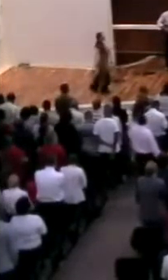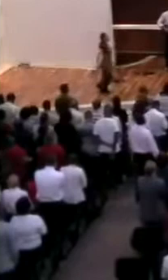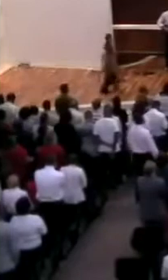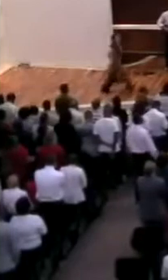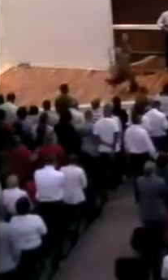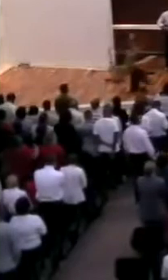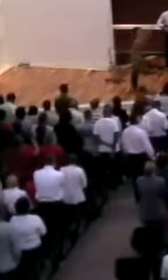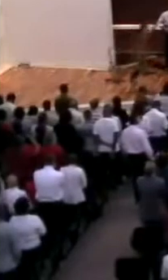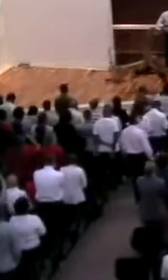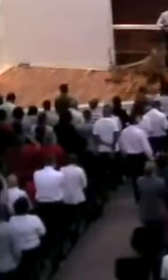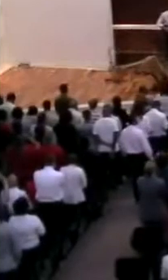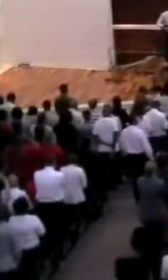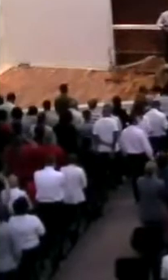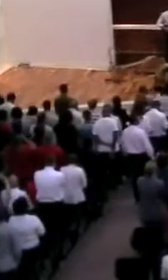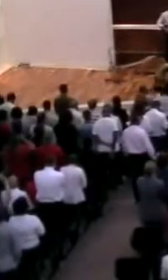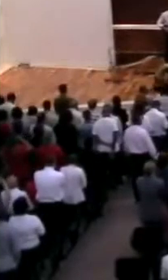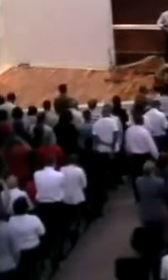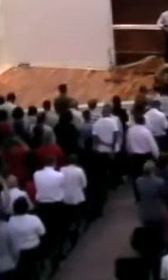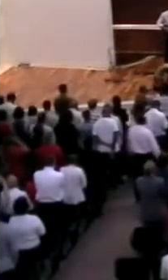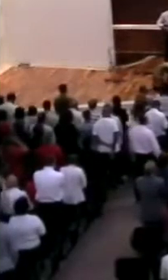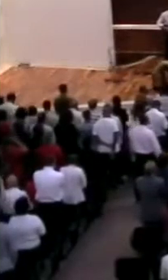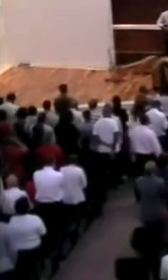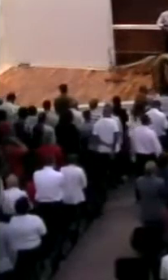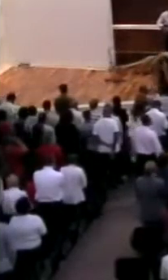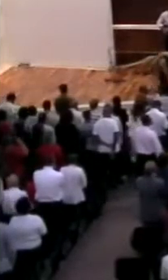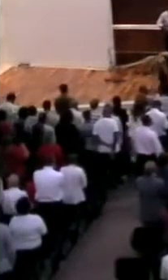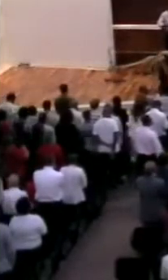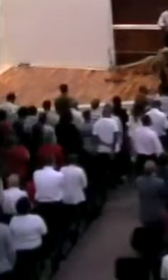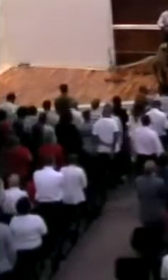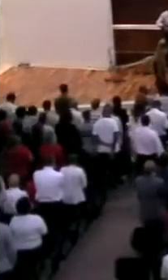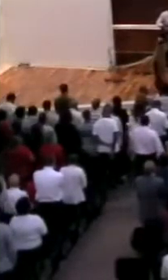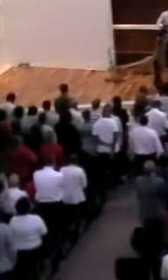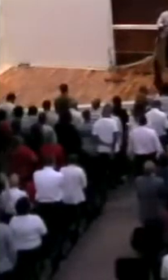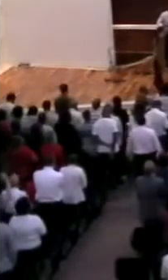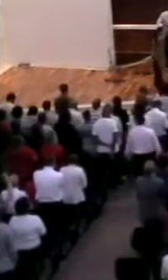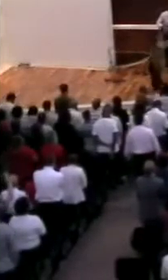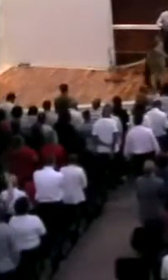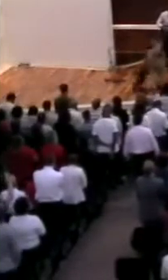querer. O Deus do impossível